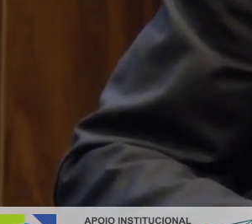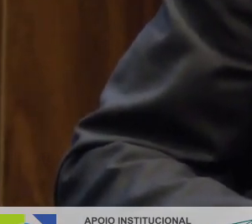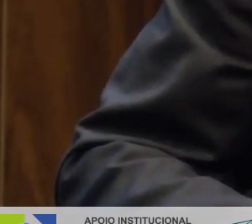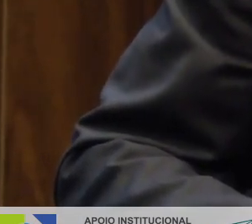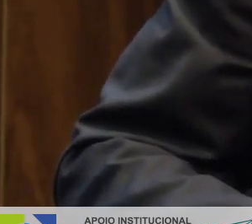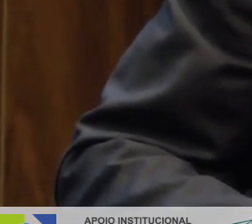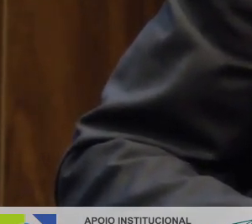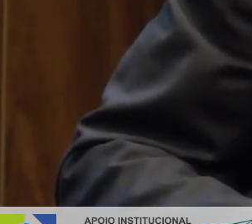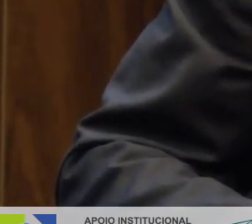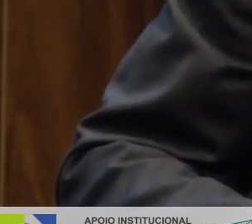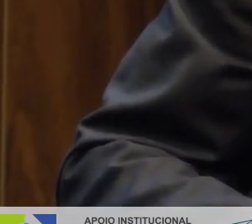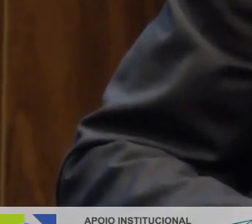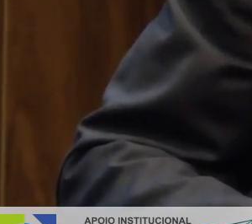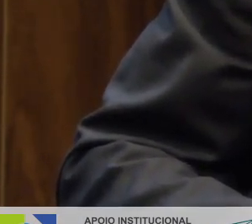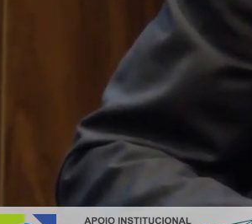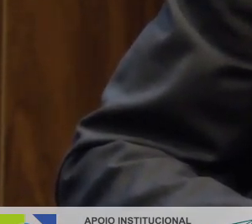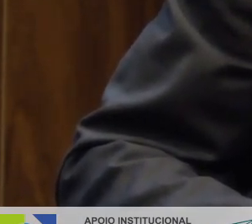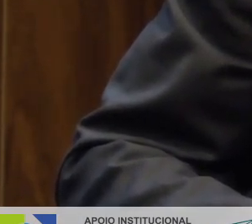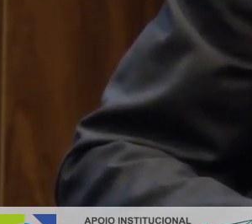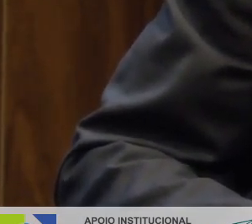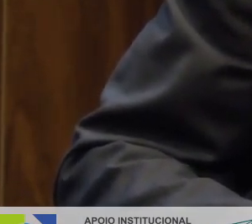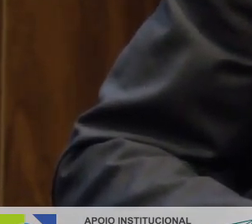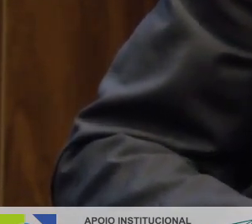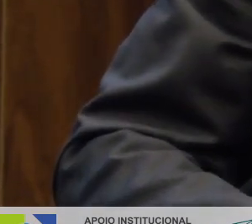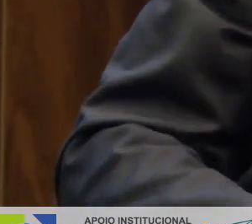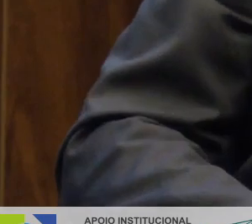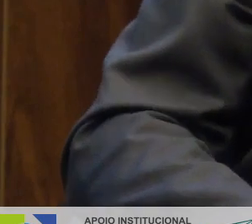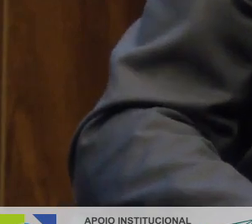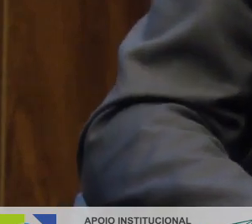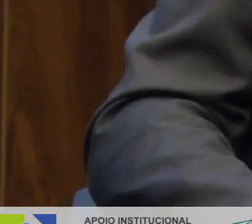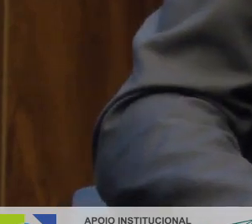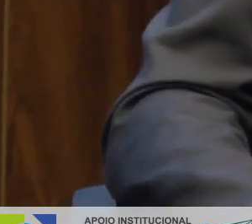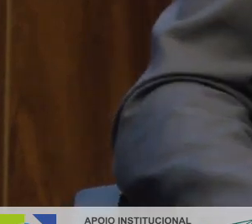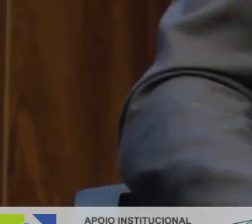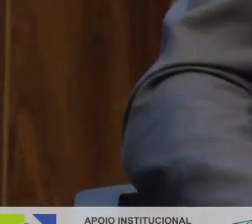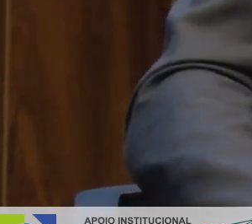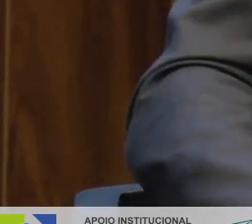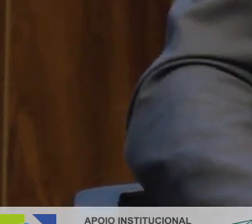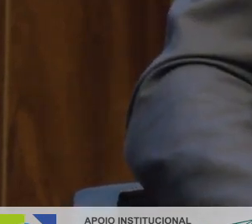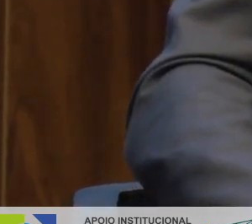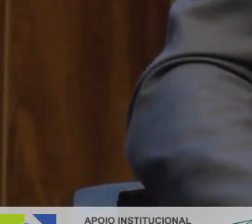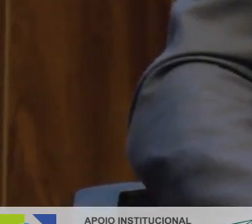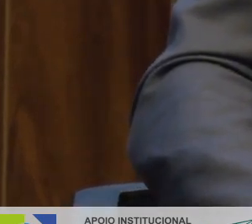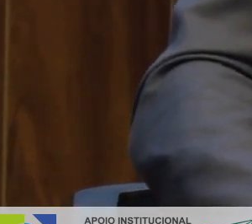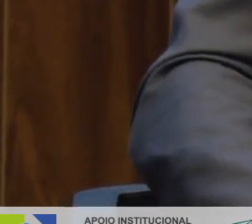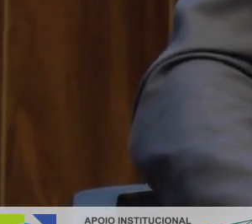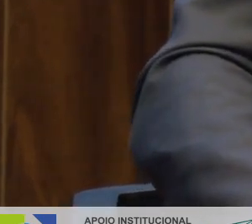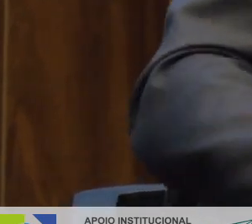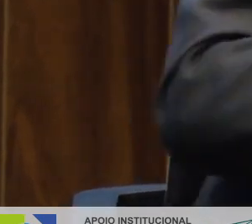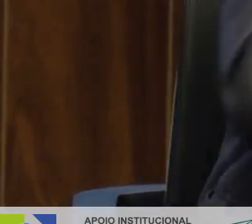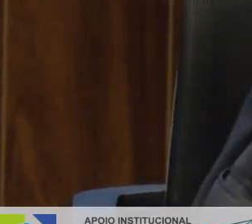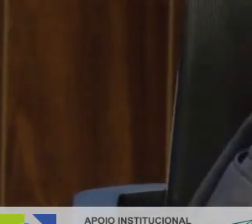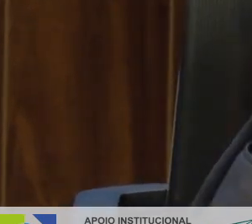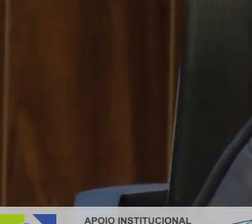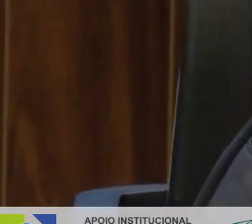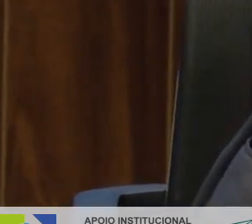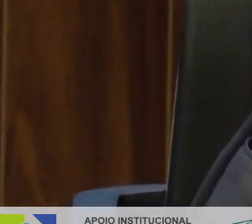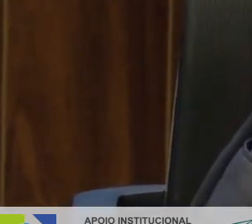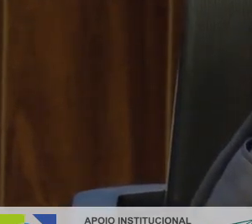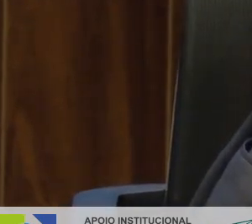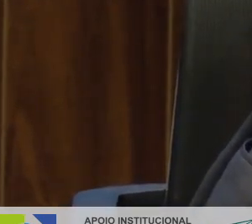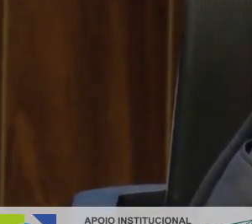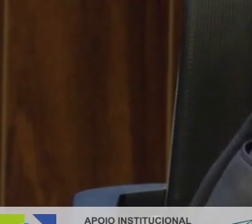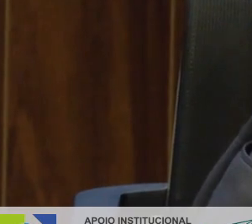produzindo ônibus elétricos no Brasil, iniciando a produção, e temos um pacote de investimento de